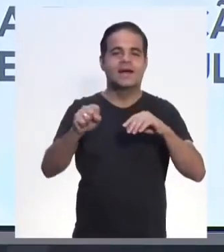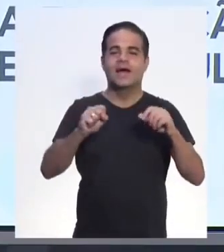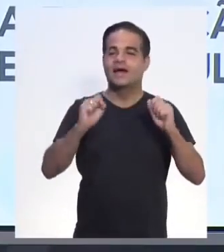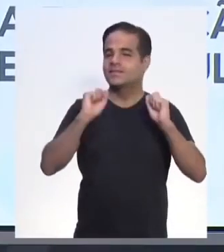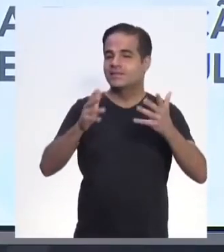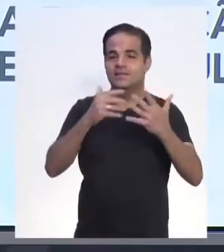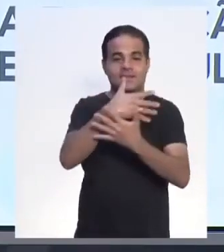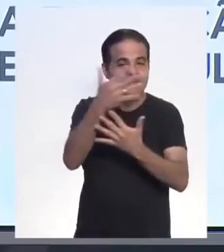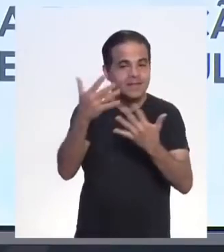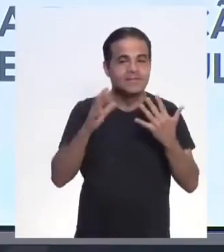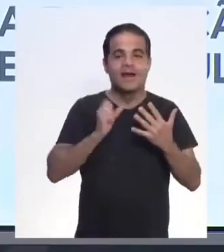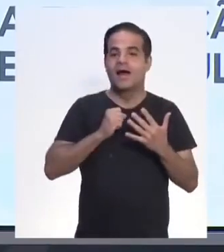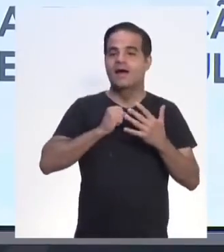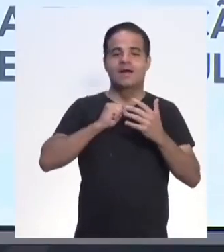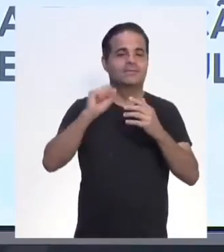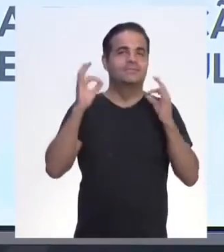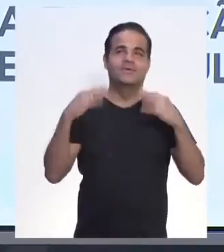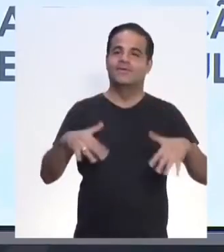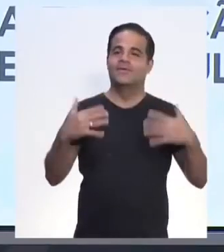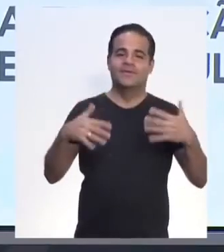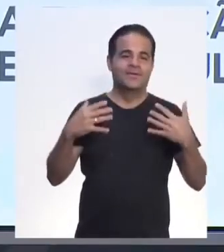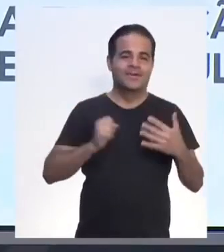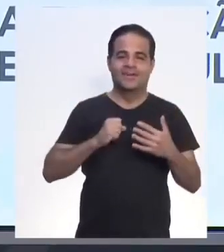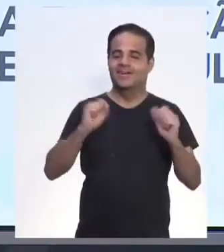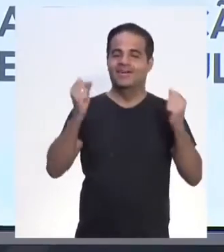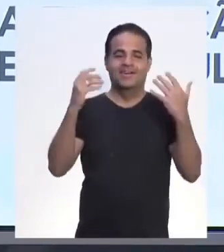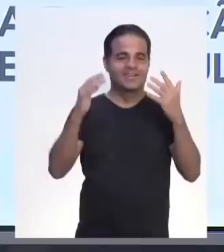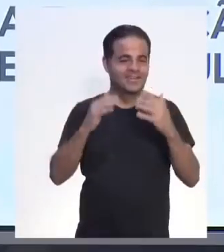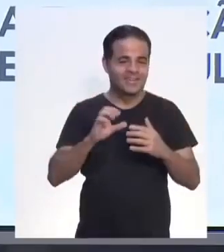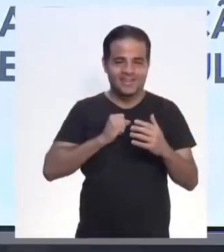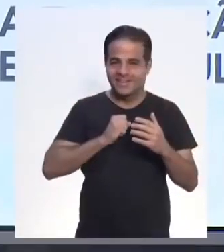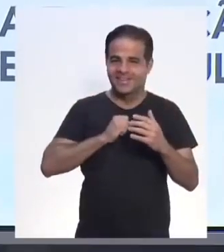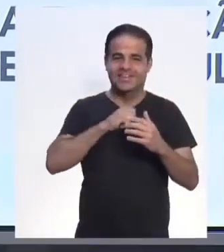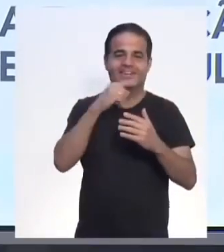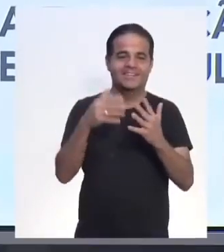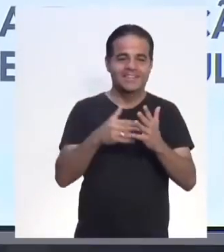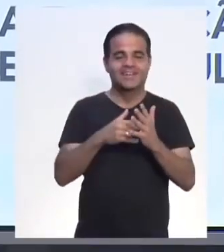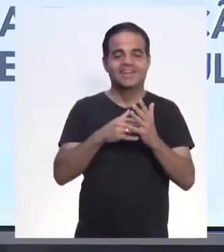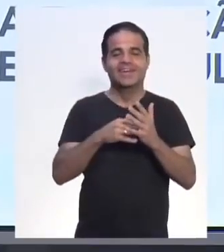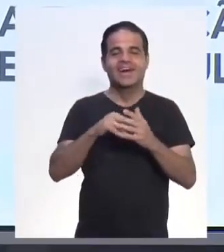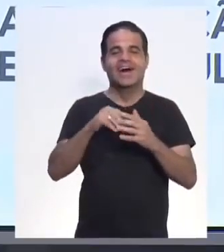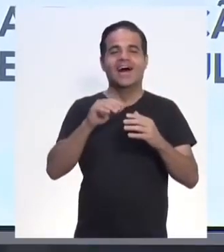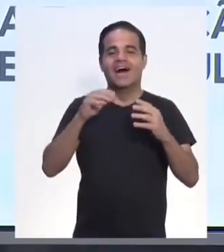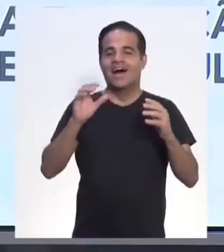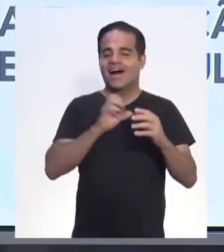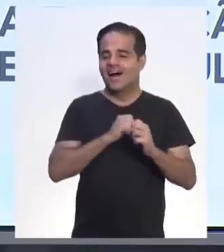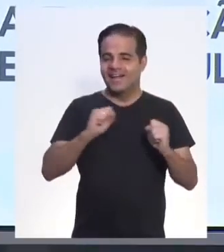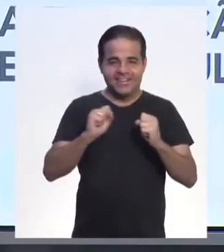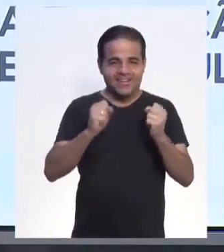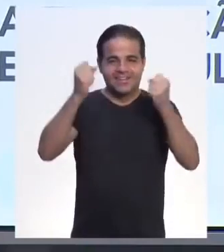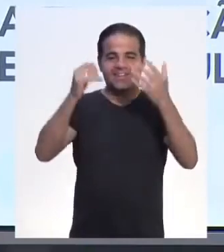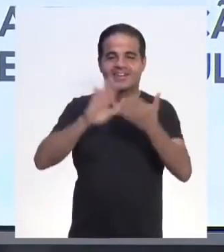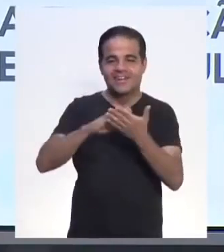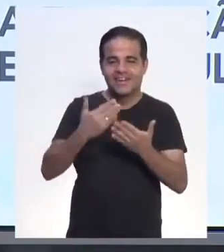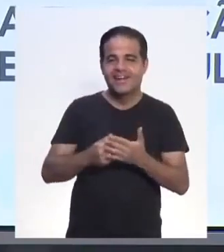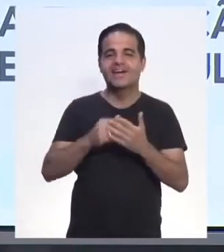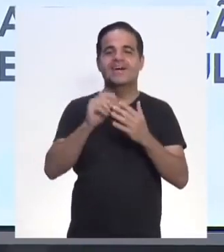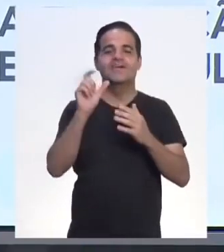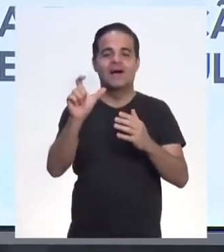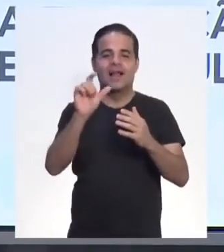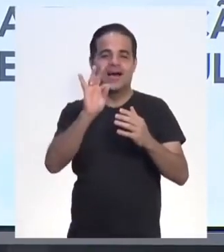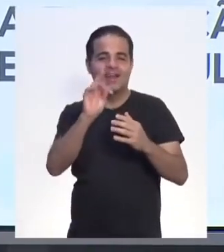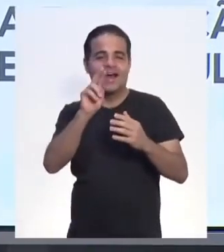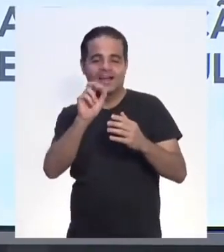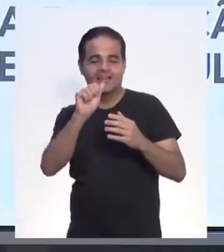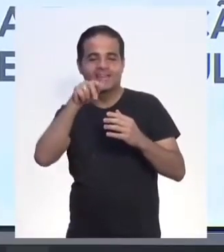falo transversais, né? Ó, eles até eles ficam, ó, adoram quando a gente usa essas palavras,